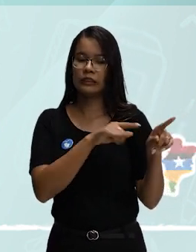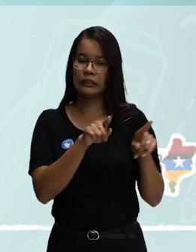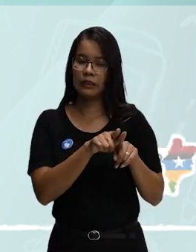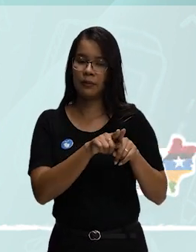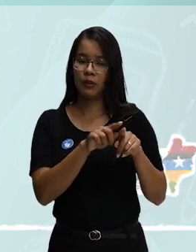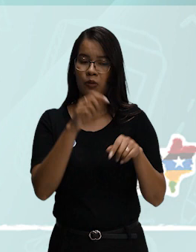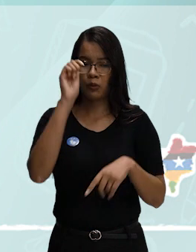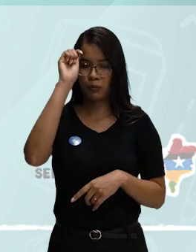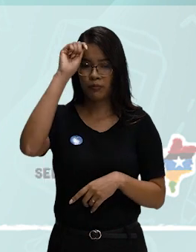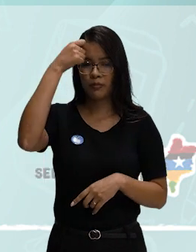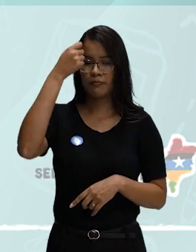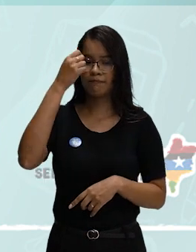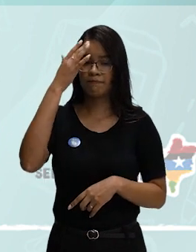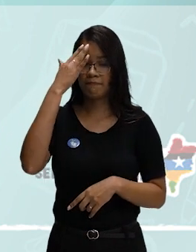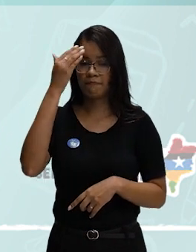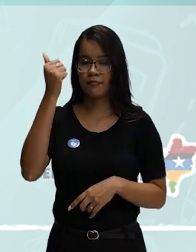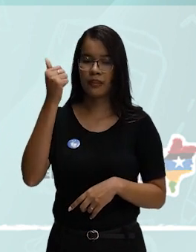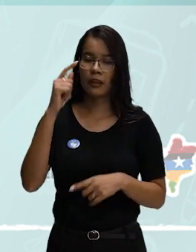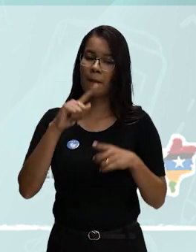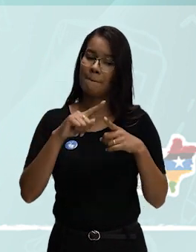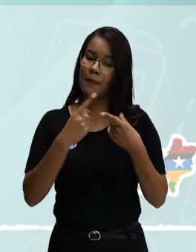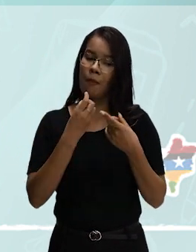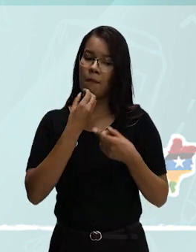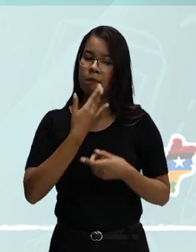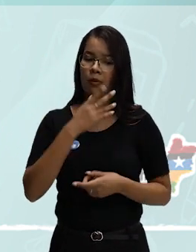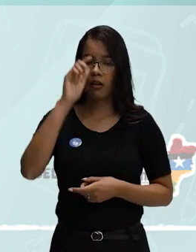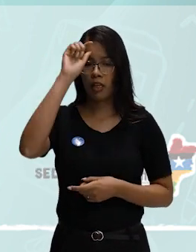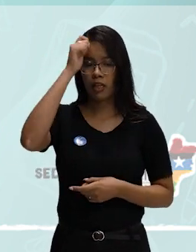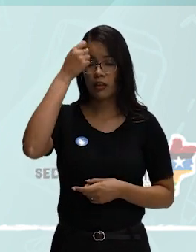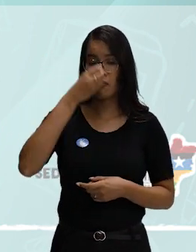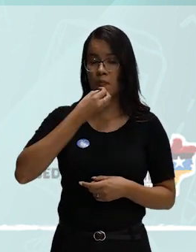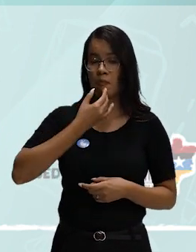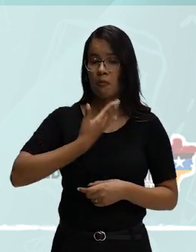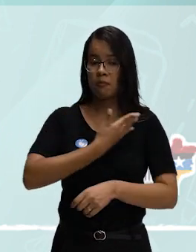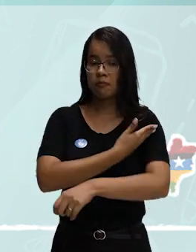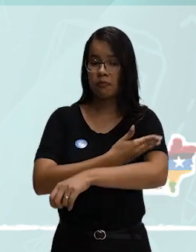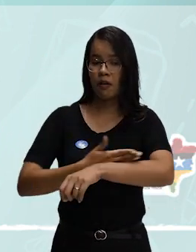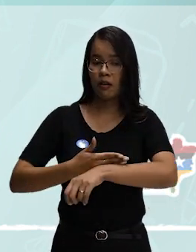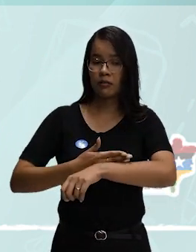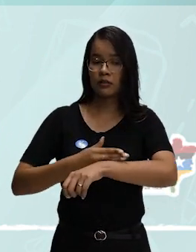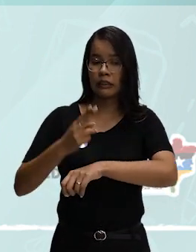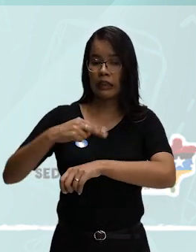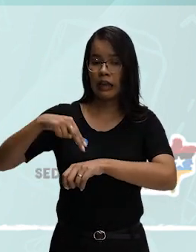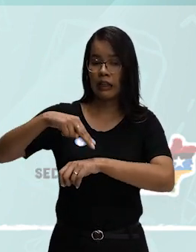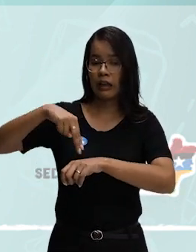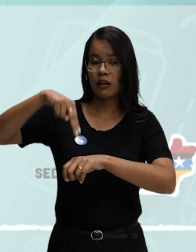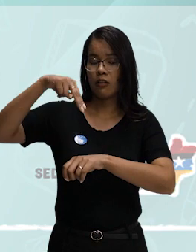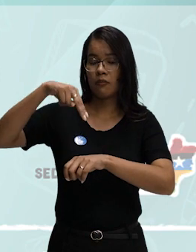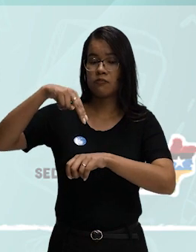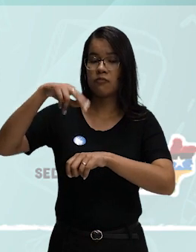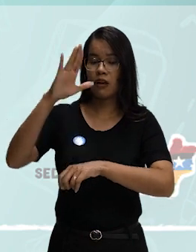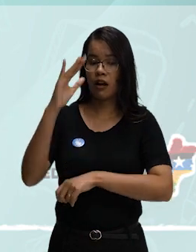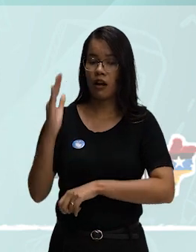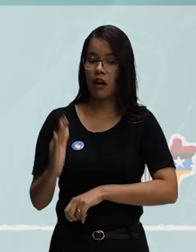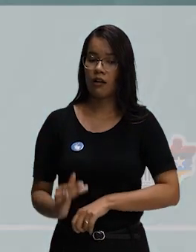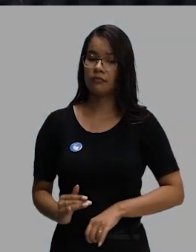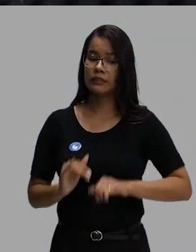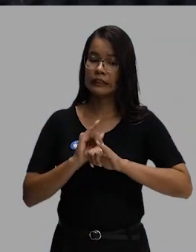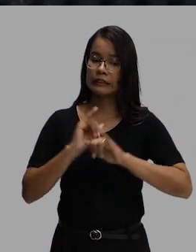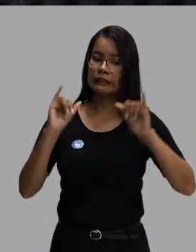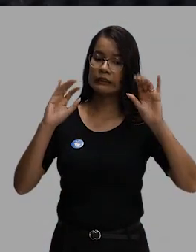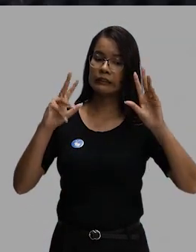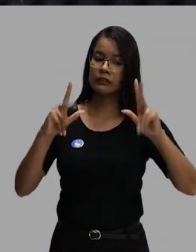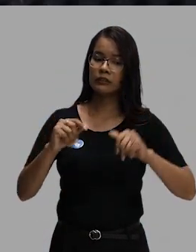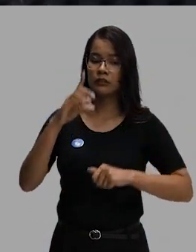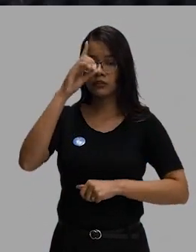brasileira dizem todos os dias: deixa disso, camarada, me dá um cigarro. Este poema, chamado Pronominais, do Oswald de